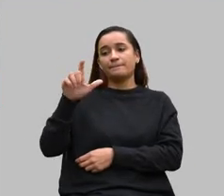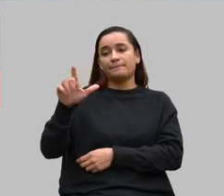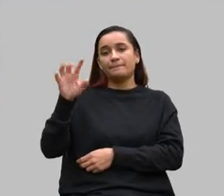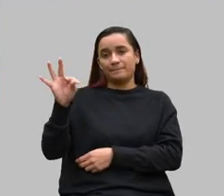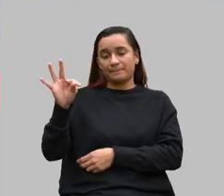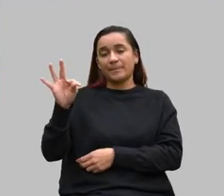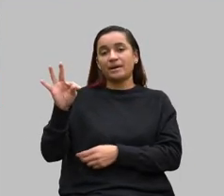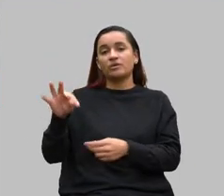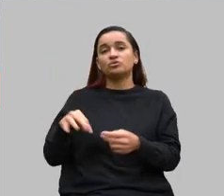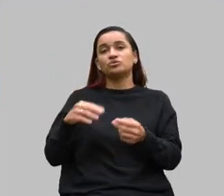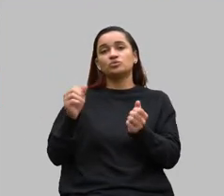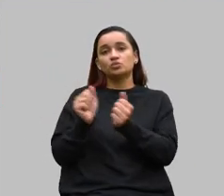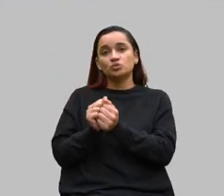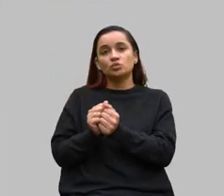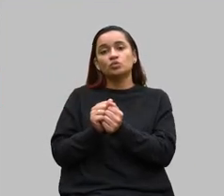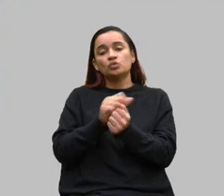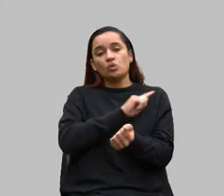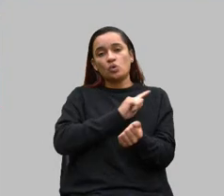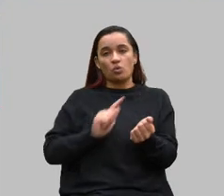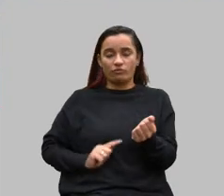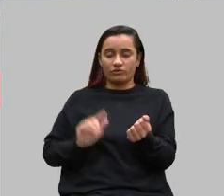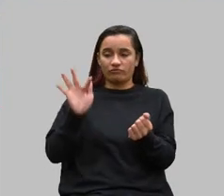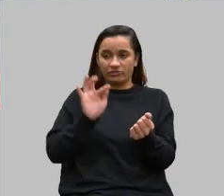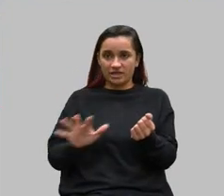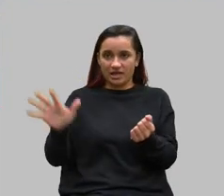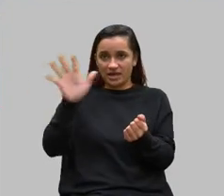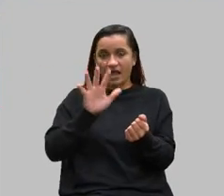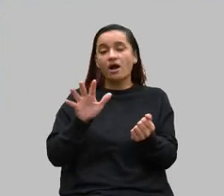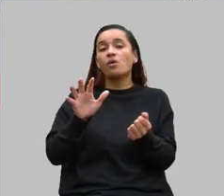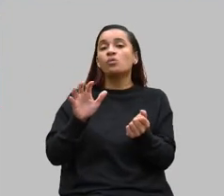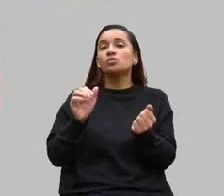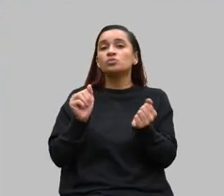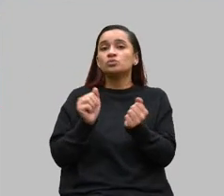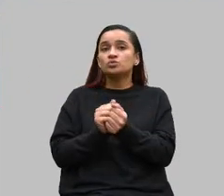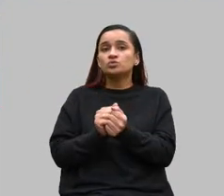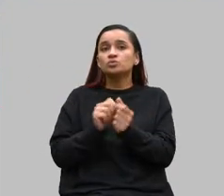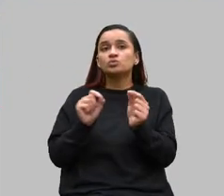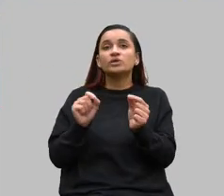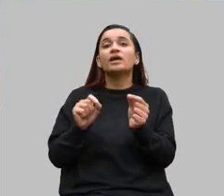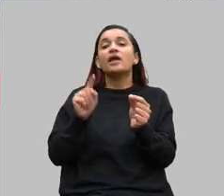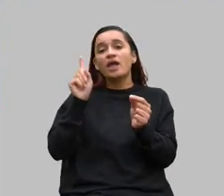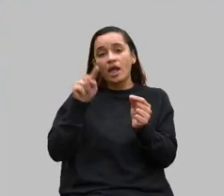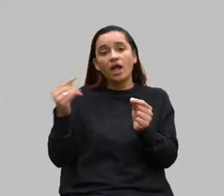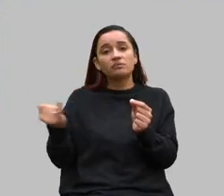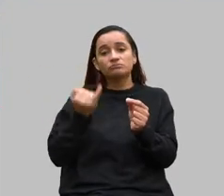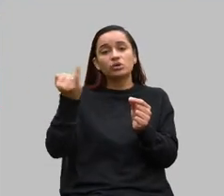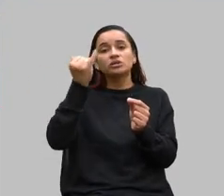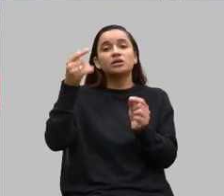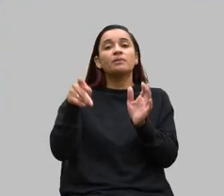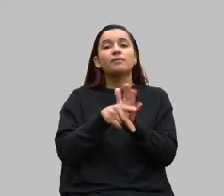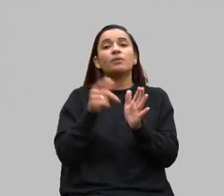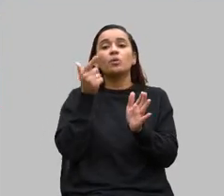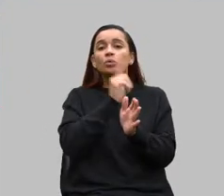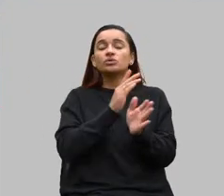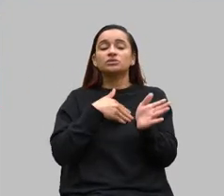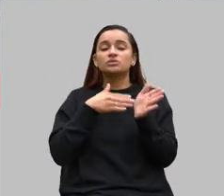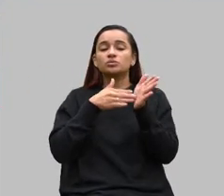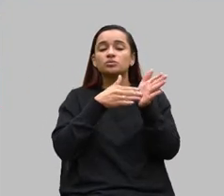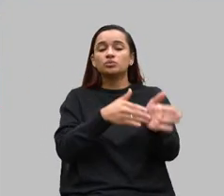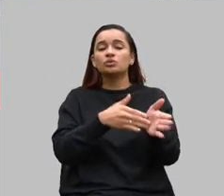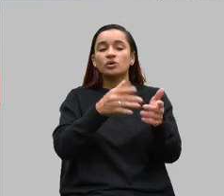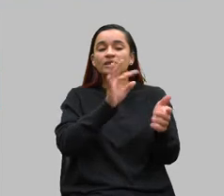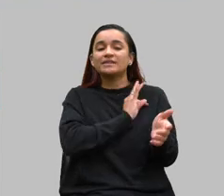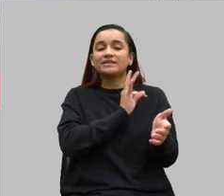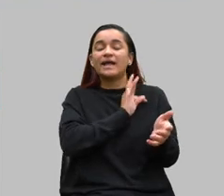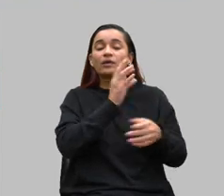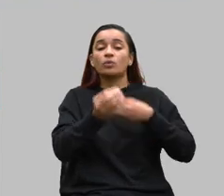né em conjunto com o governo federal com a infra sa a estatal Federal que vai ser fundamental para nos dar o norte técnico de qual que é